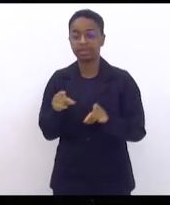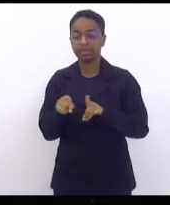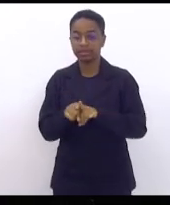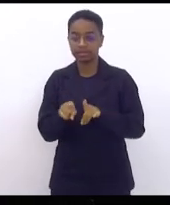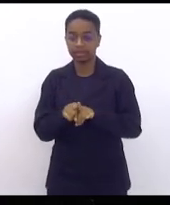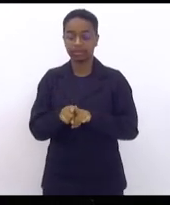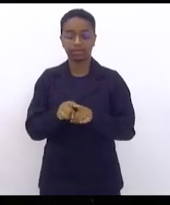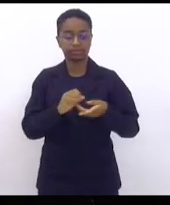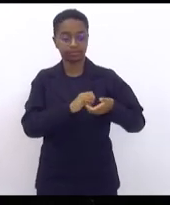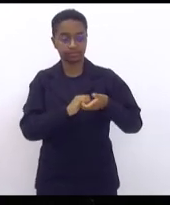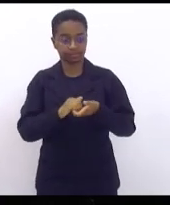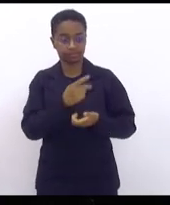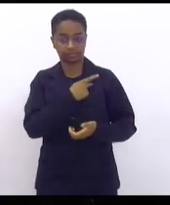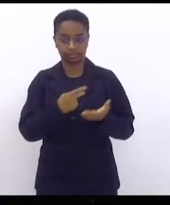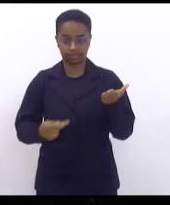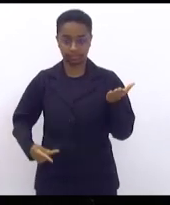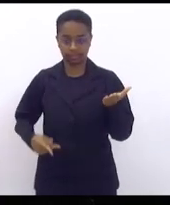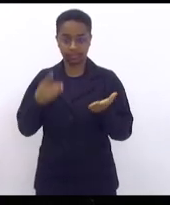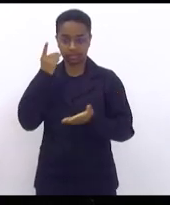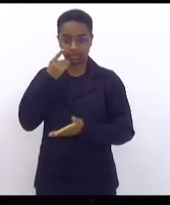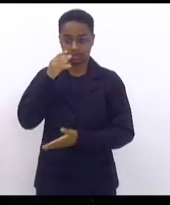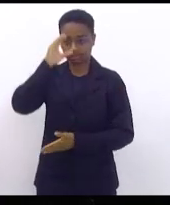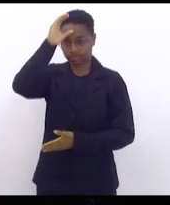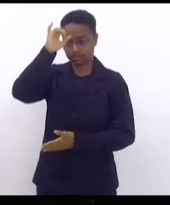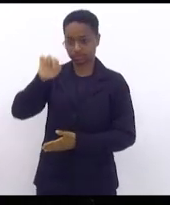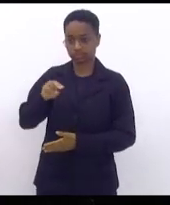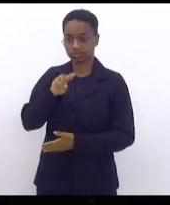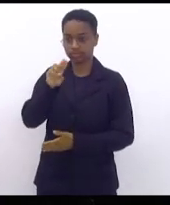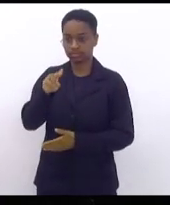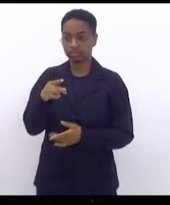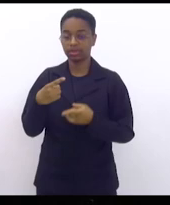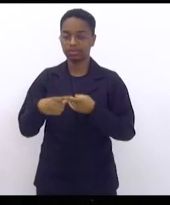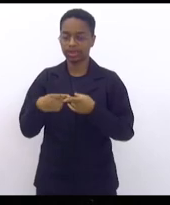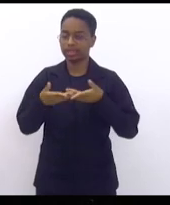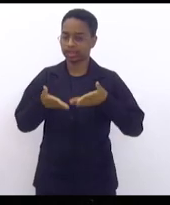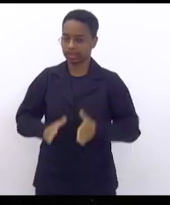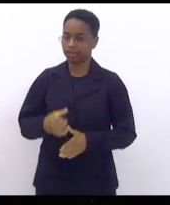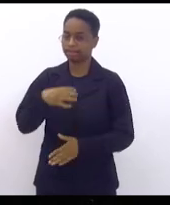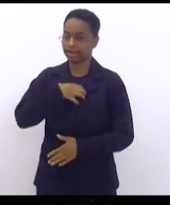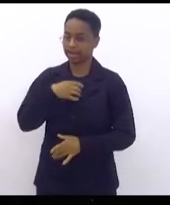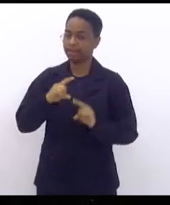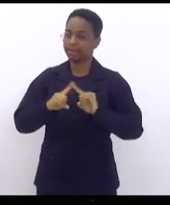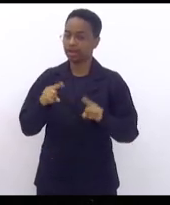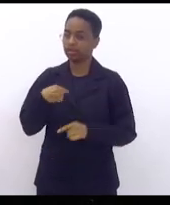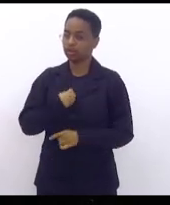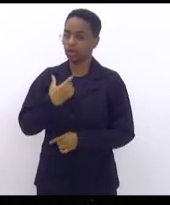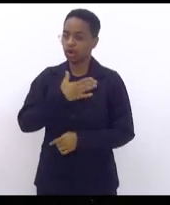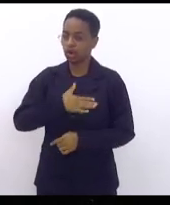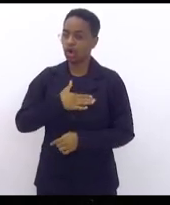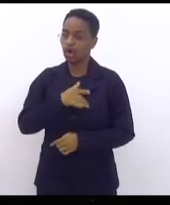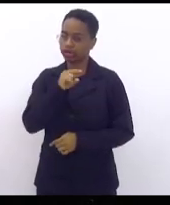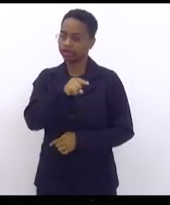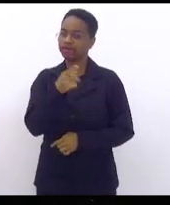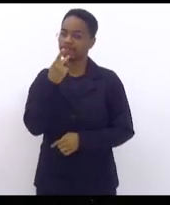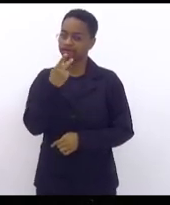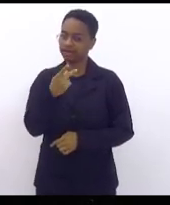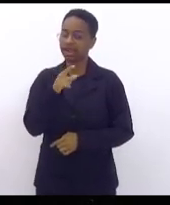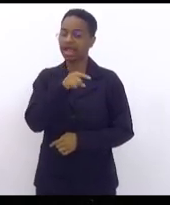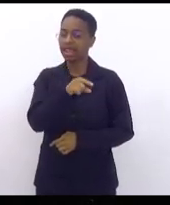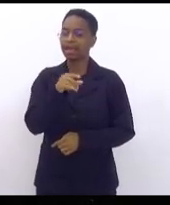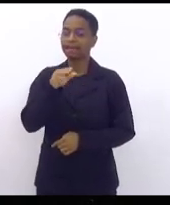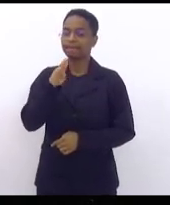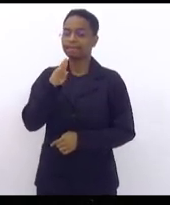nossa presidenta, a deputada Tia Ju, que é baiana, mas a gente gosta tanto dela que diz que ela é